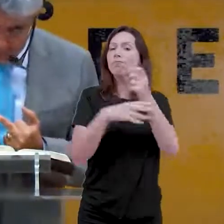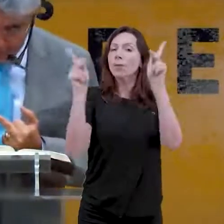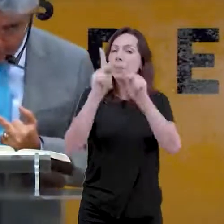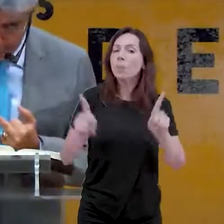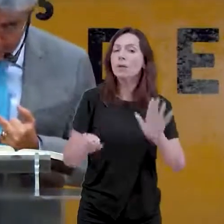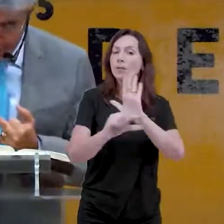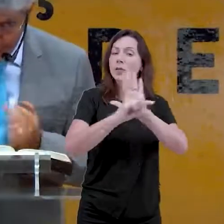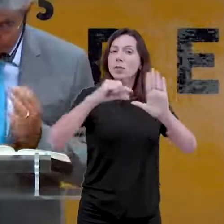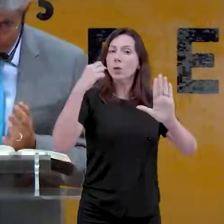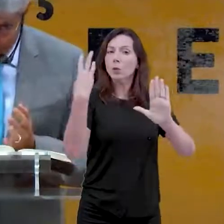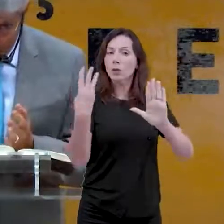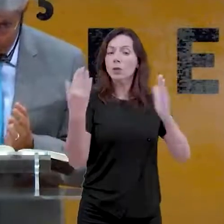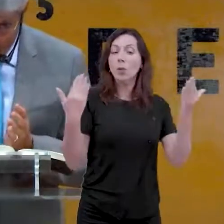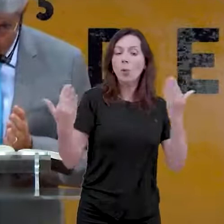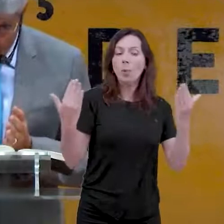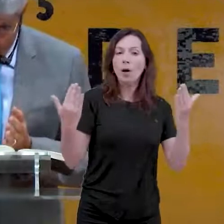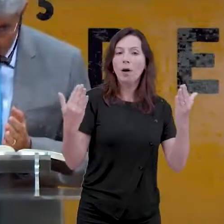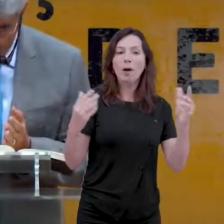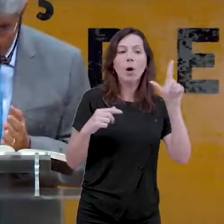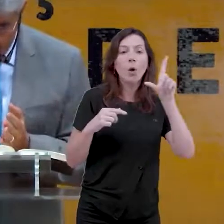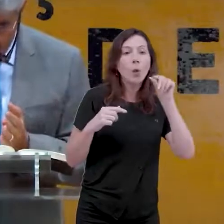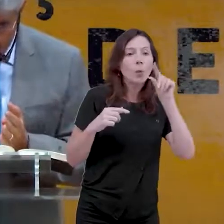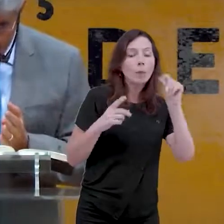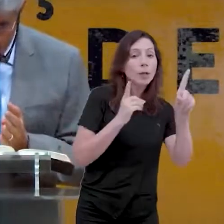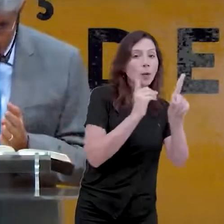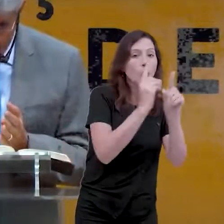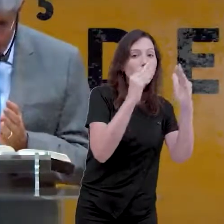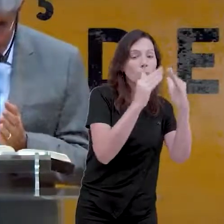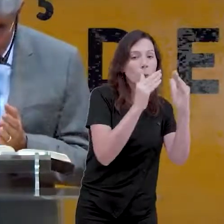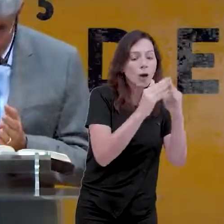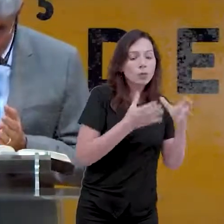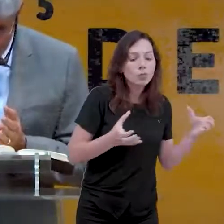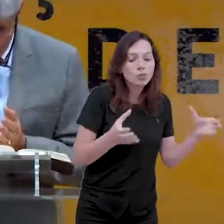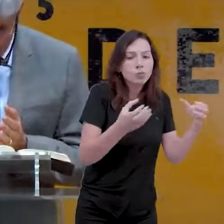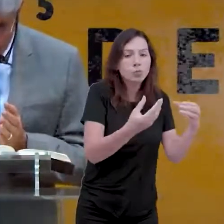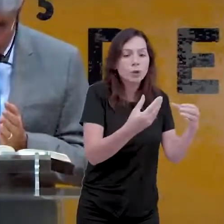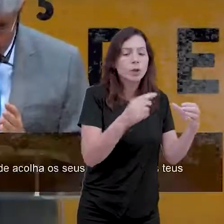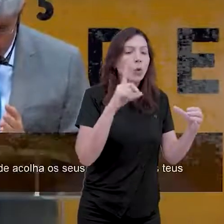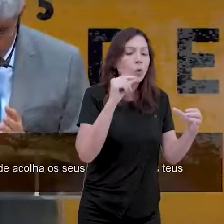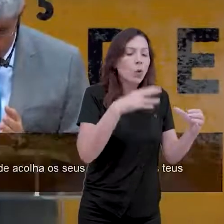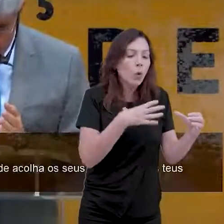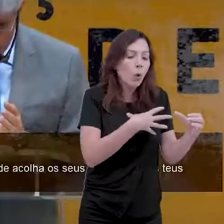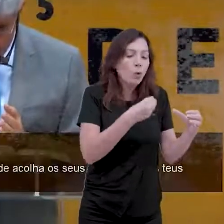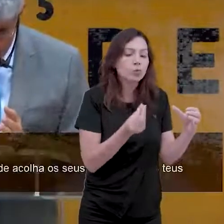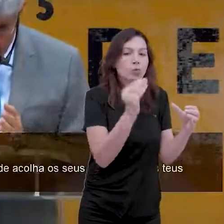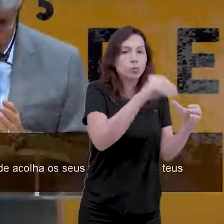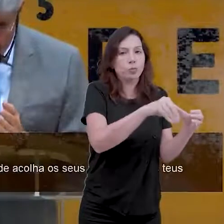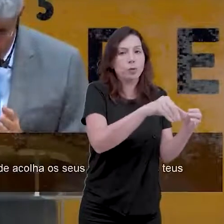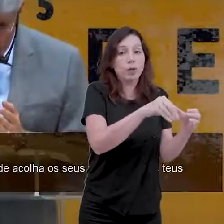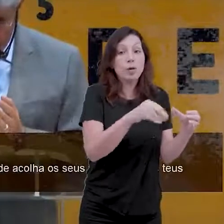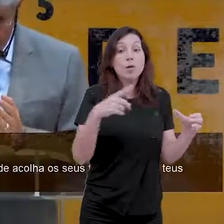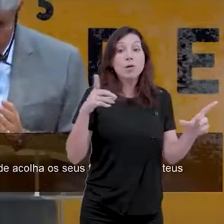versículo 3, parte A. O pardal encontrou casa e a andorinha ninho para si, onde acolha os seus